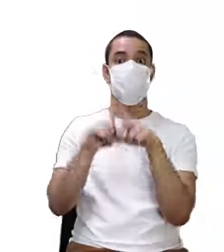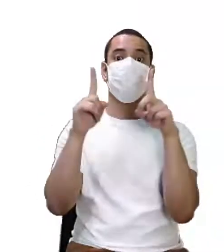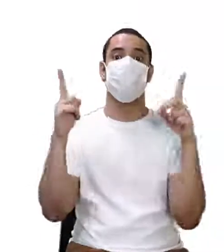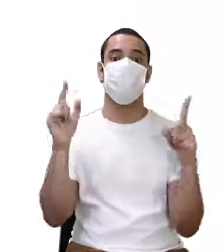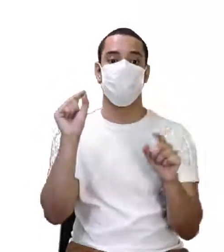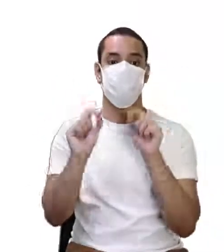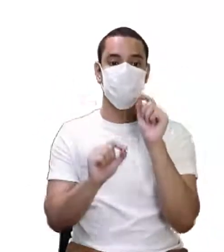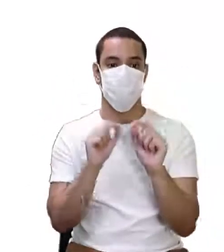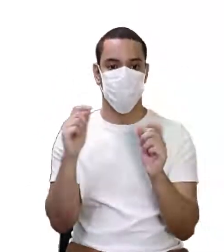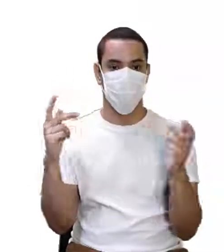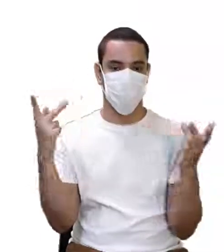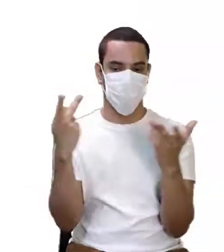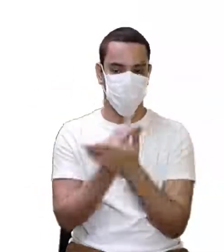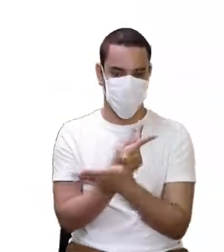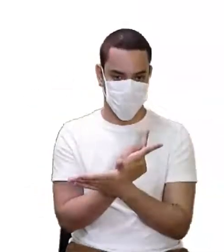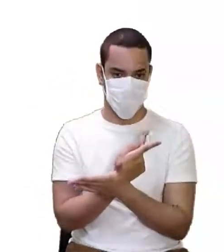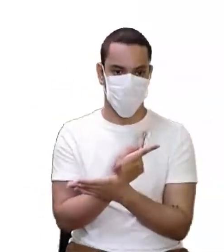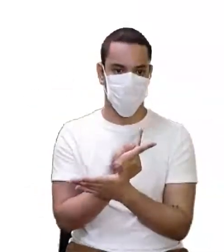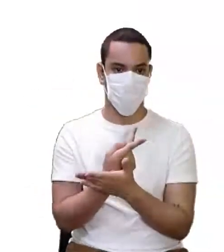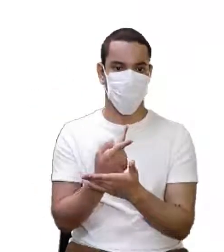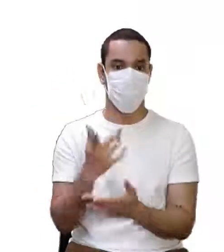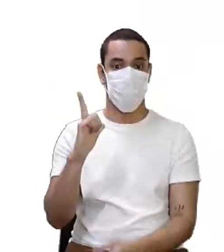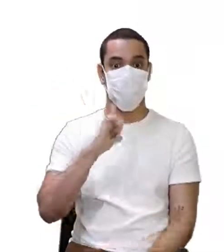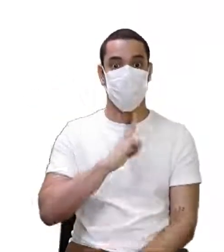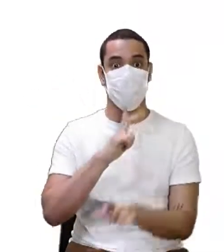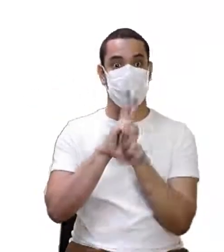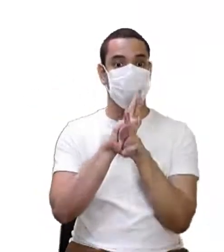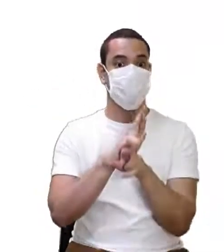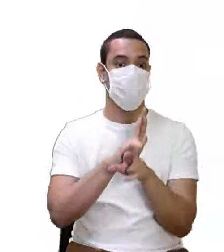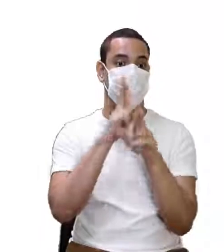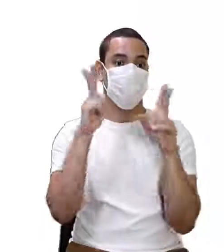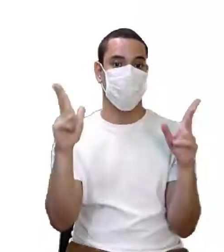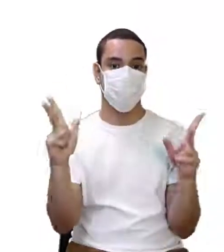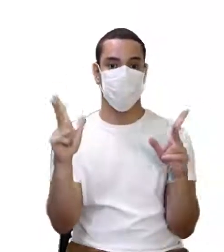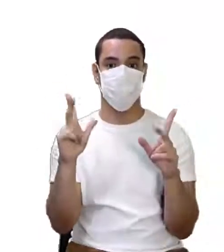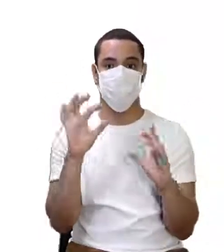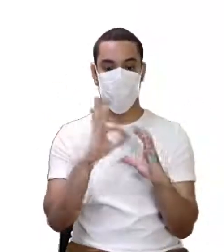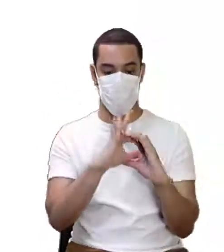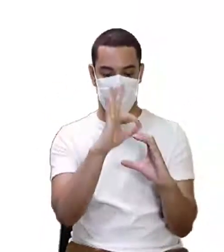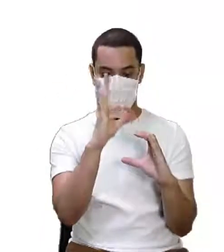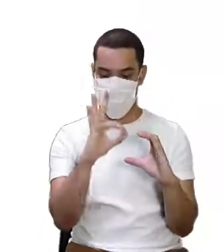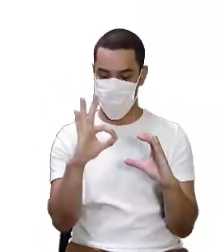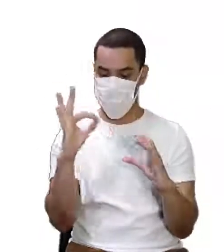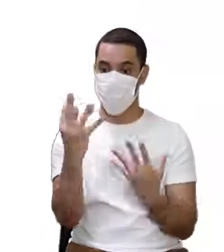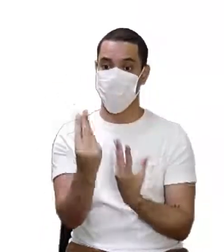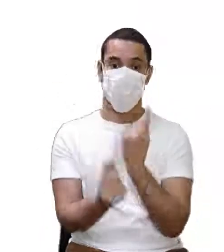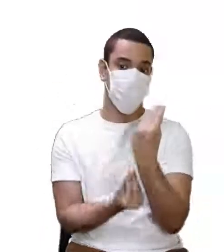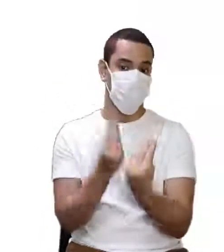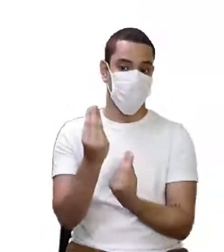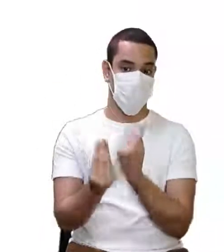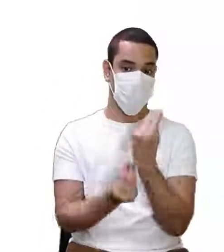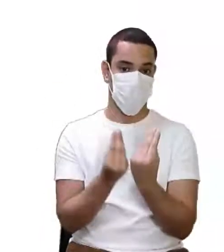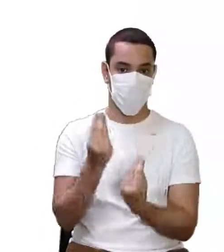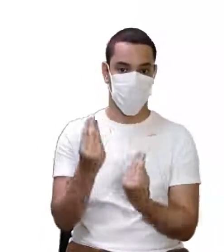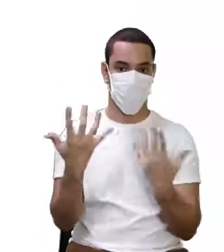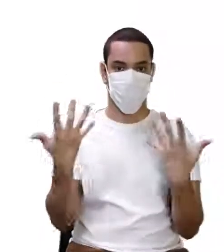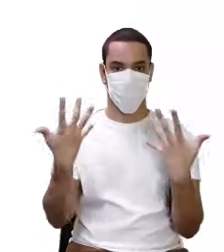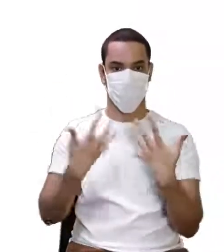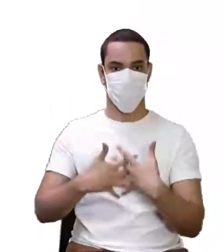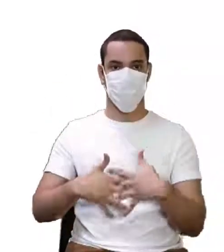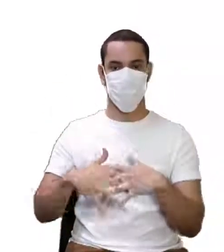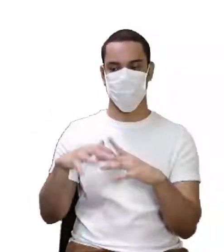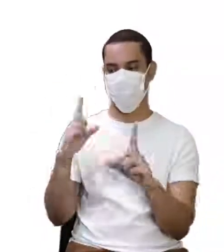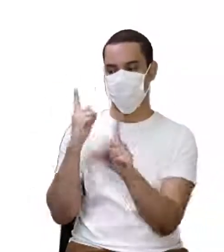que vai haver essa diferença entre os gametas. Como, professora? Mecanismos